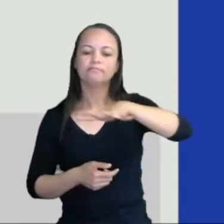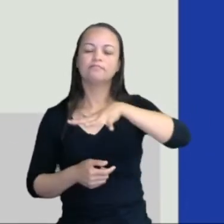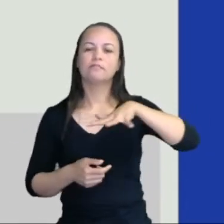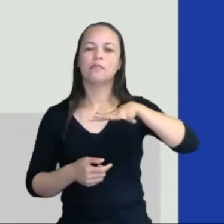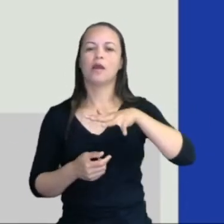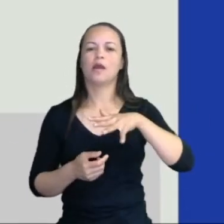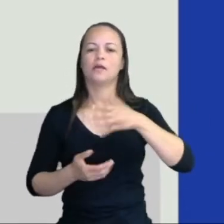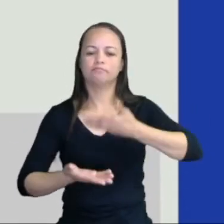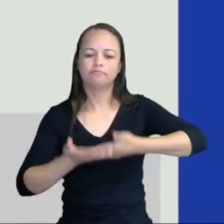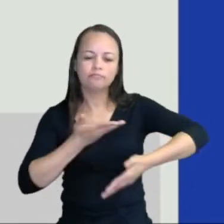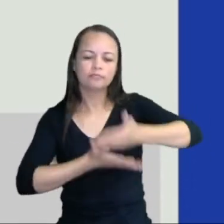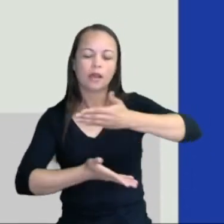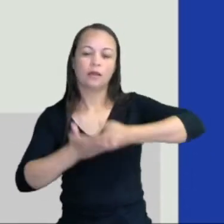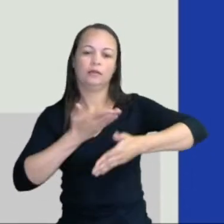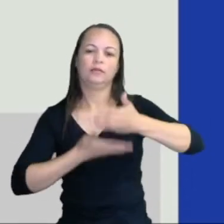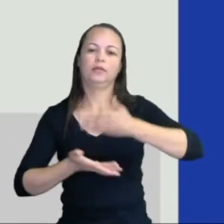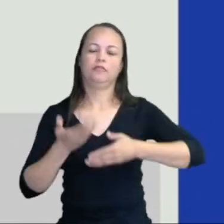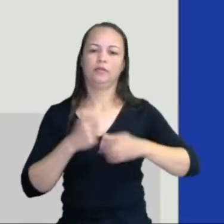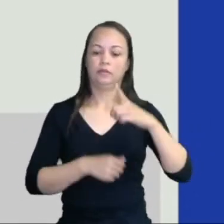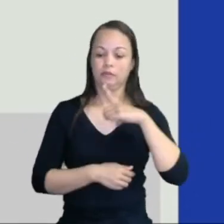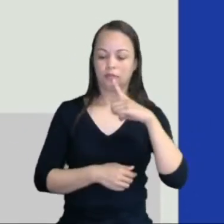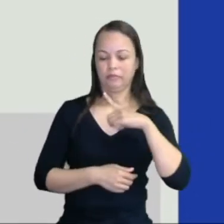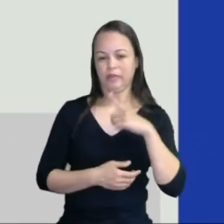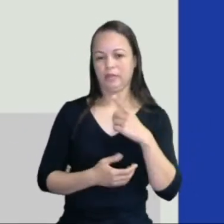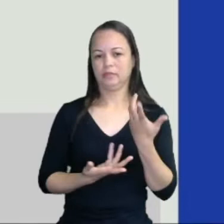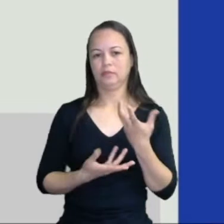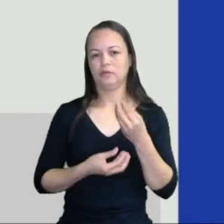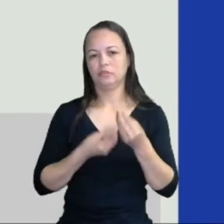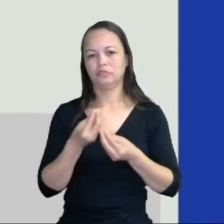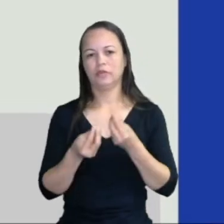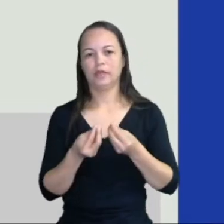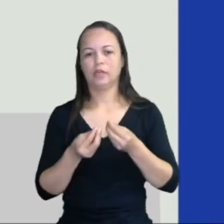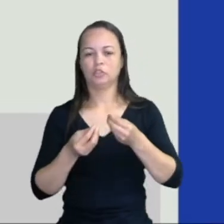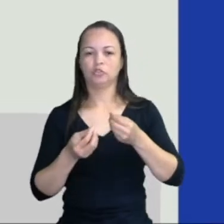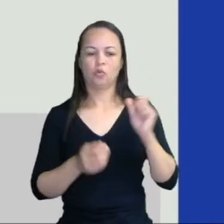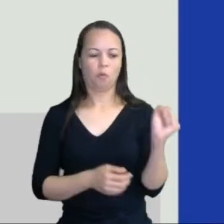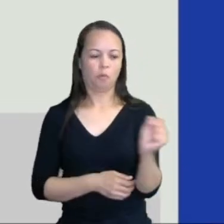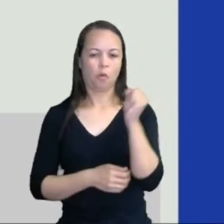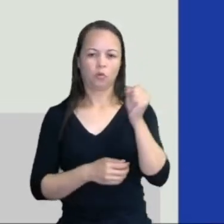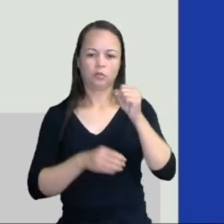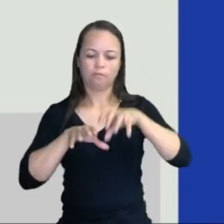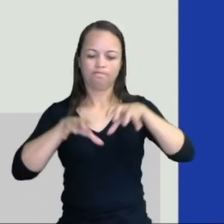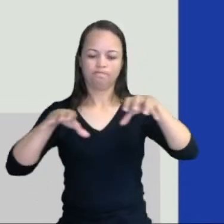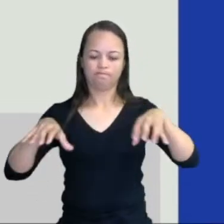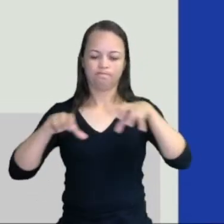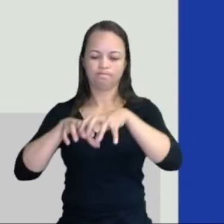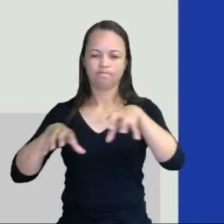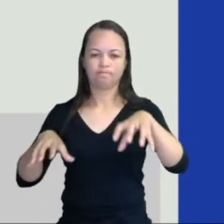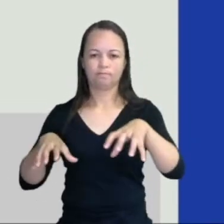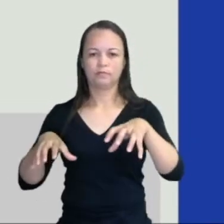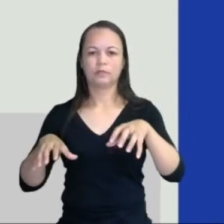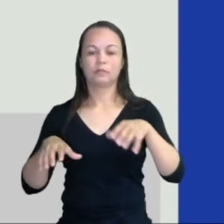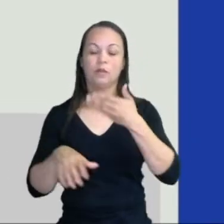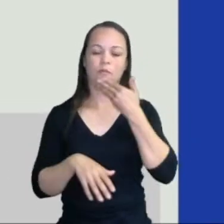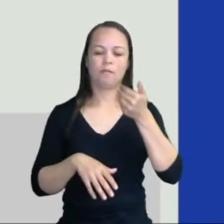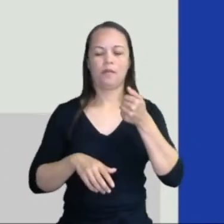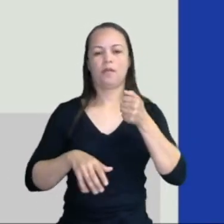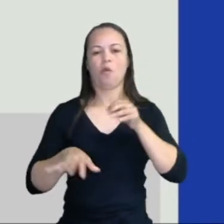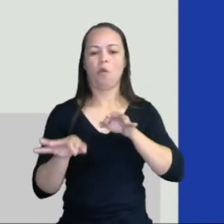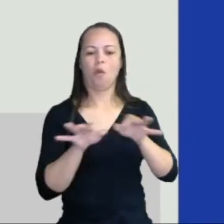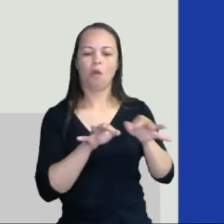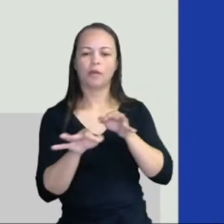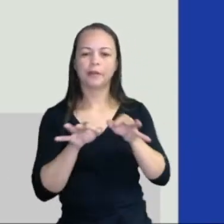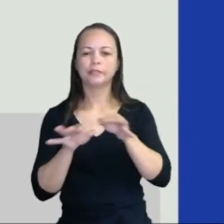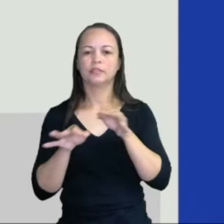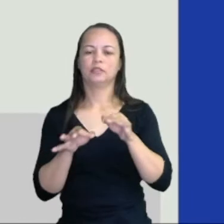tivesse as esferas do poder divididas para uma melhor organização e forma